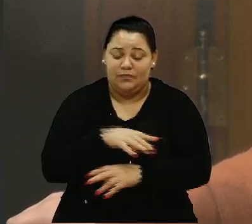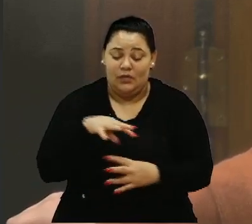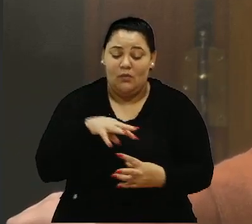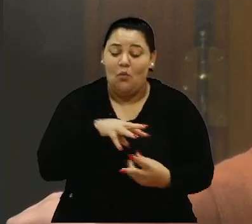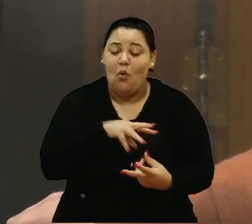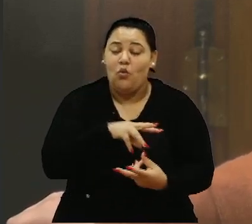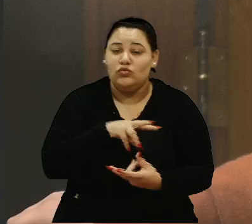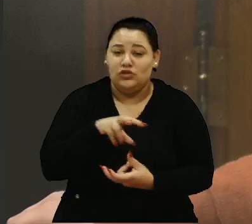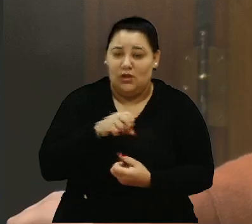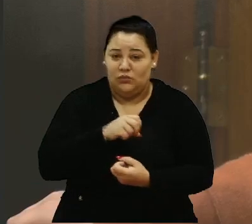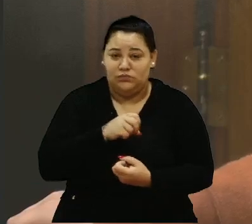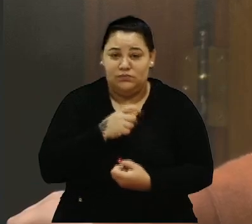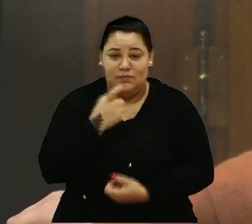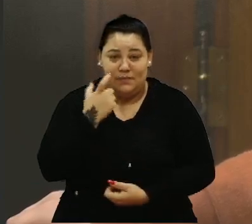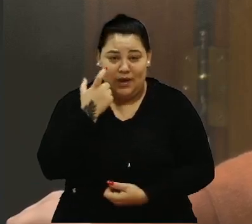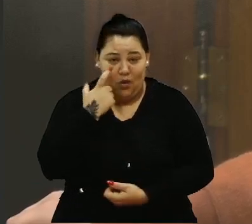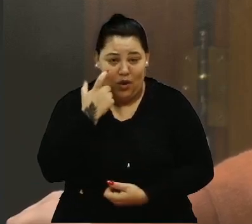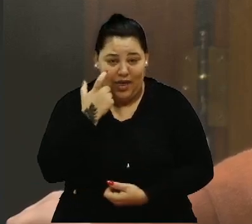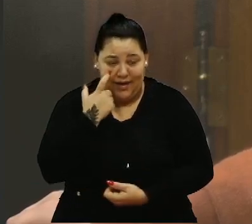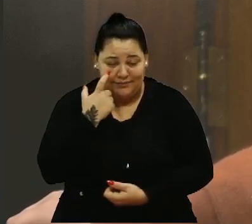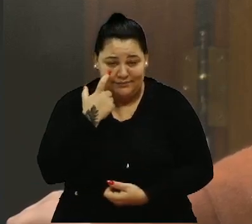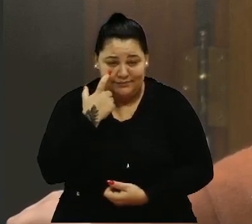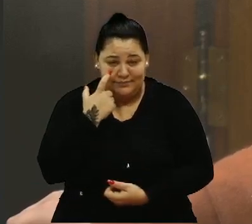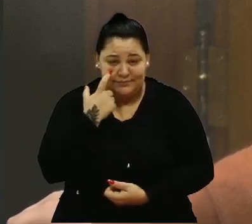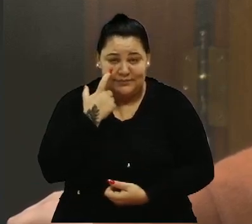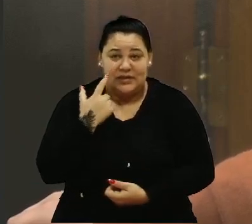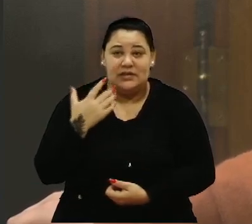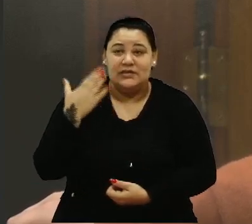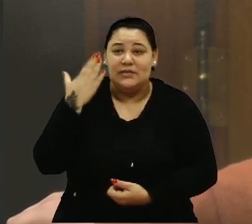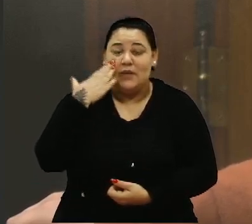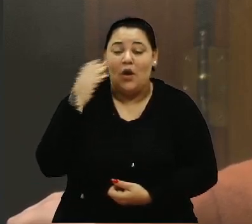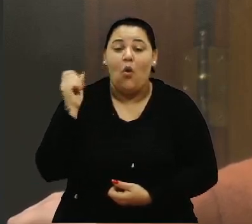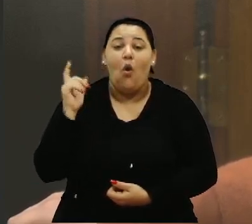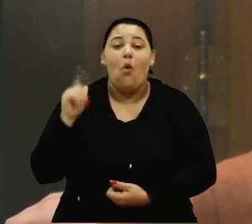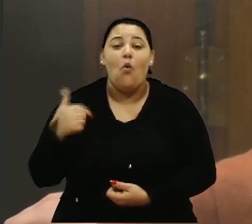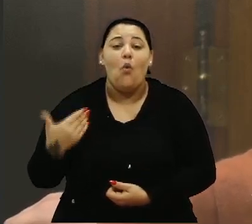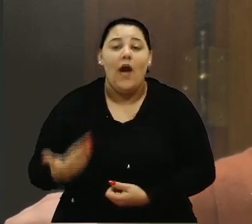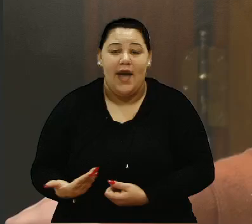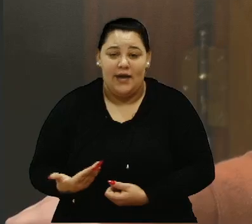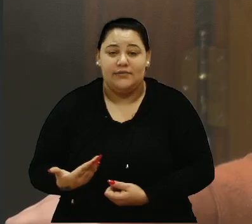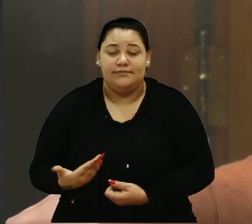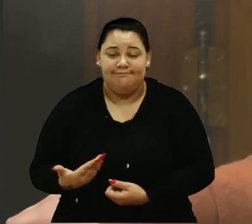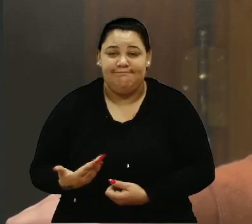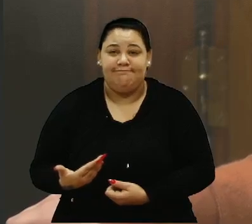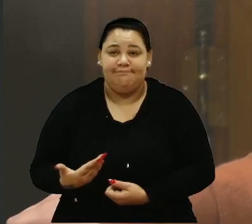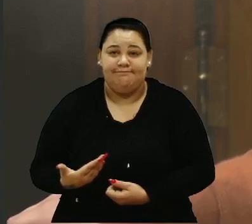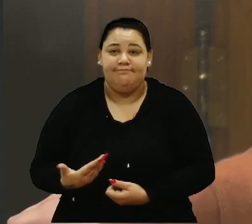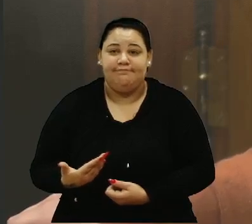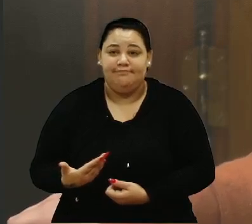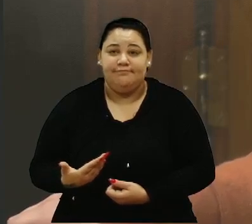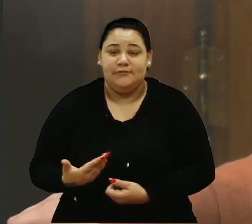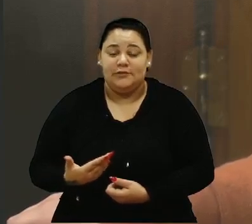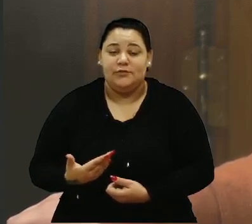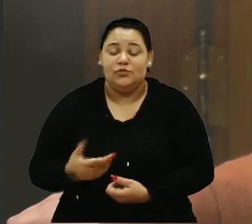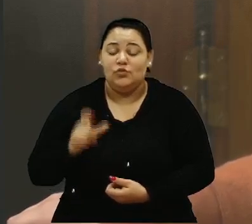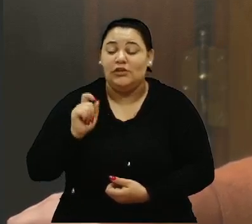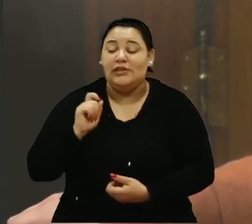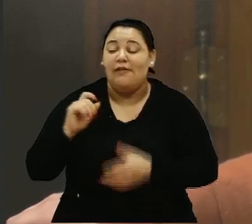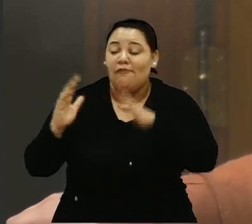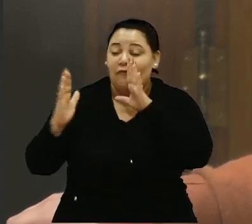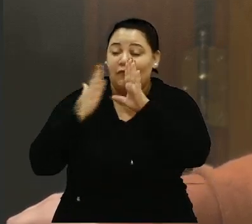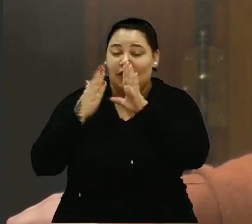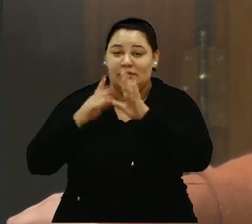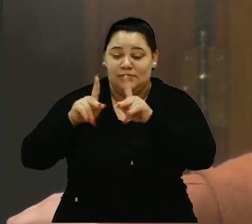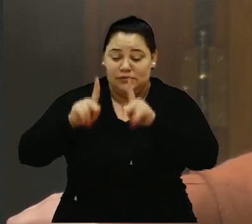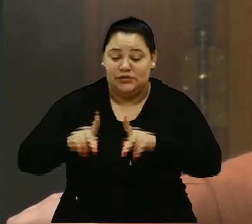Mundial, para olharmos para isso e pensarmos quais que são as questões que atravessam essas pessoas. As dificuldades de